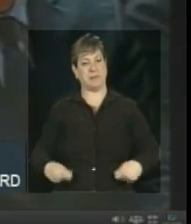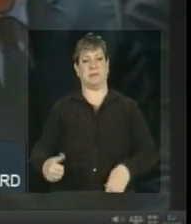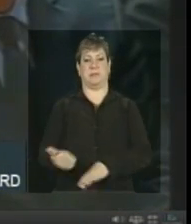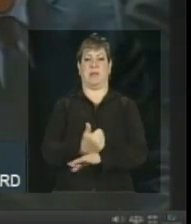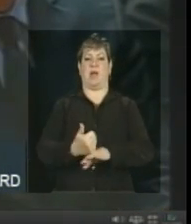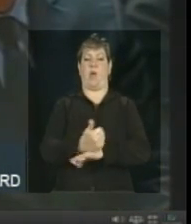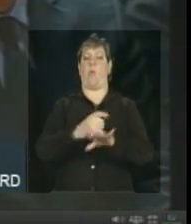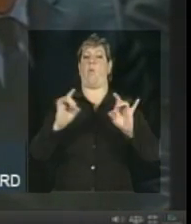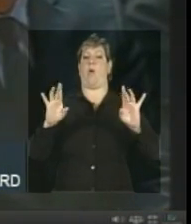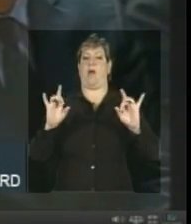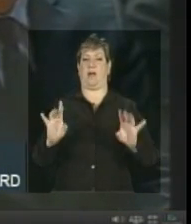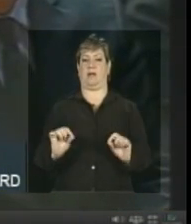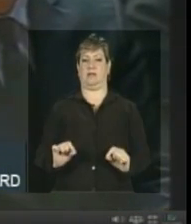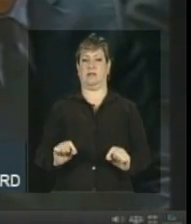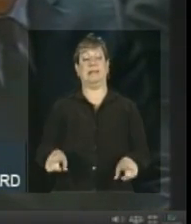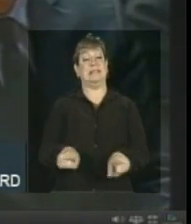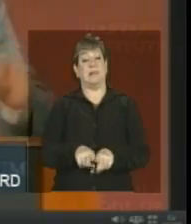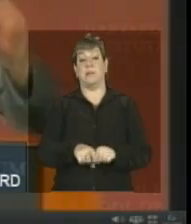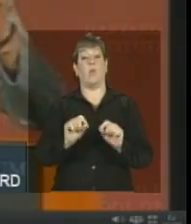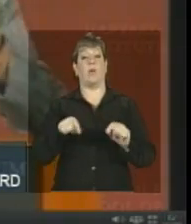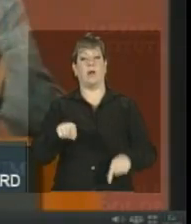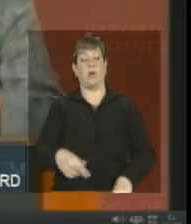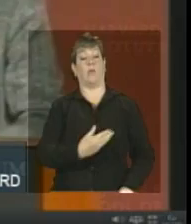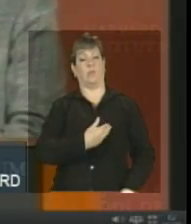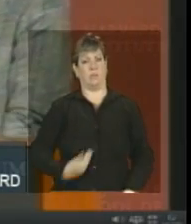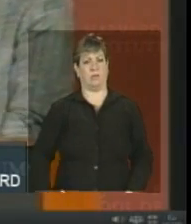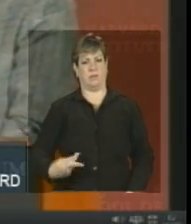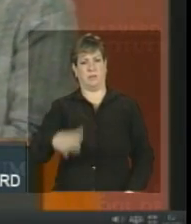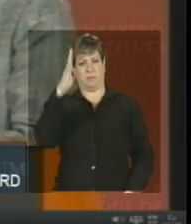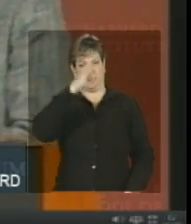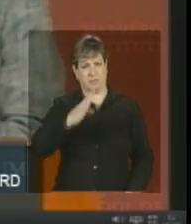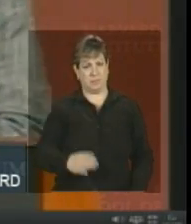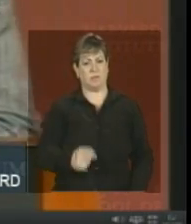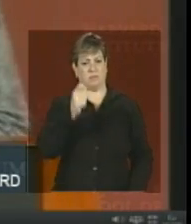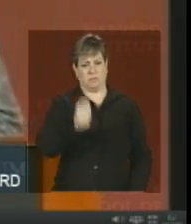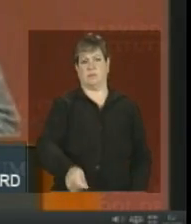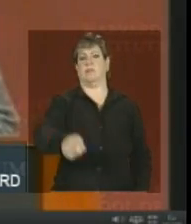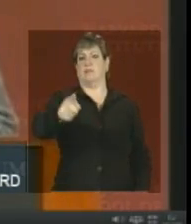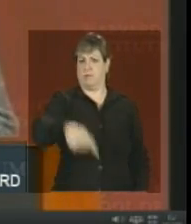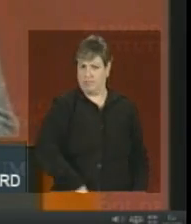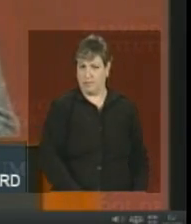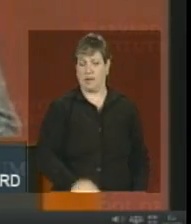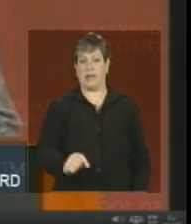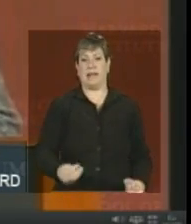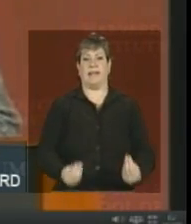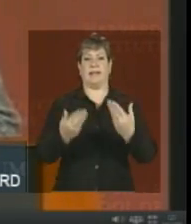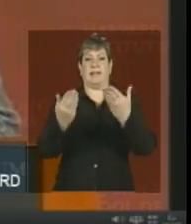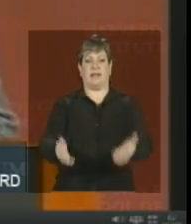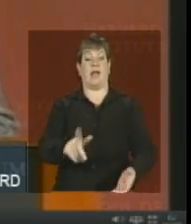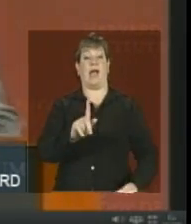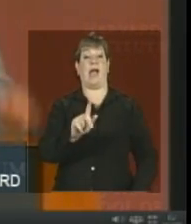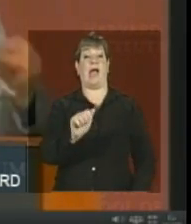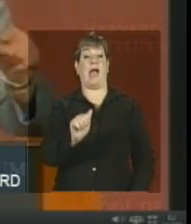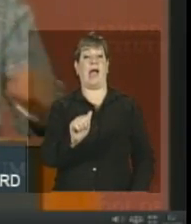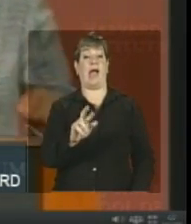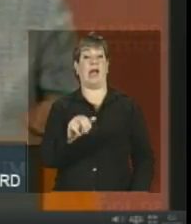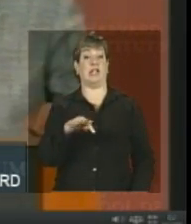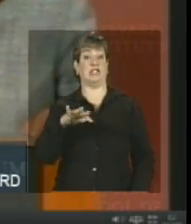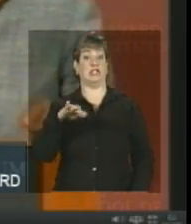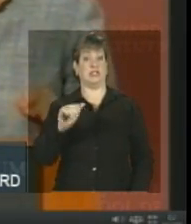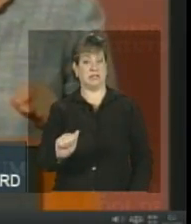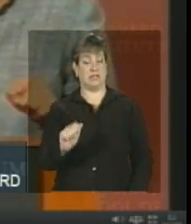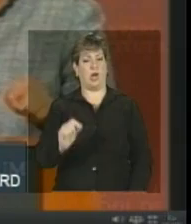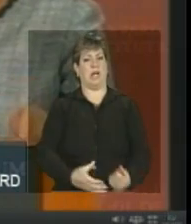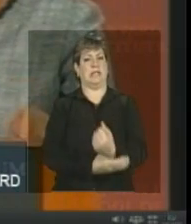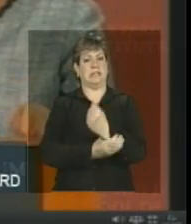que também o Estado brasileiro vai ser cobrado no sentido de garantir e de assegurar uma